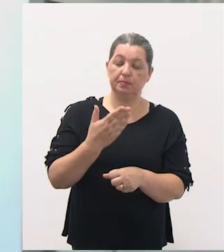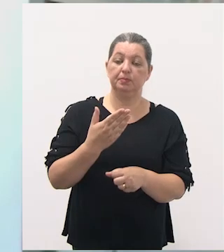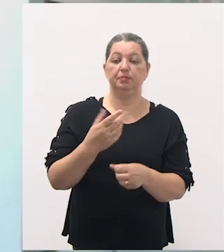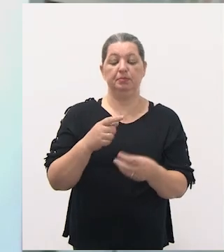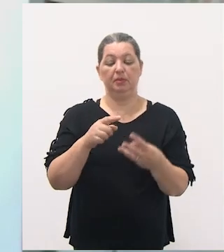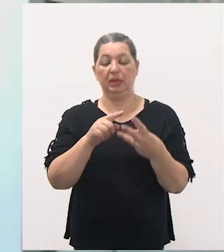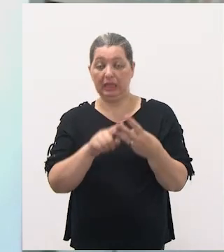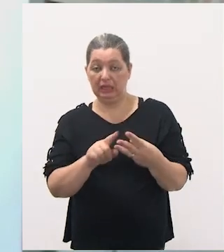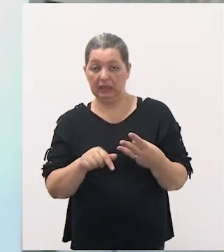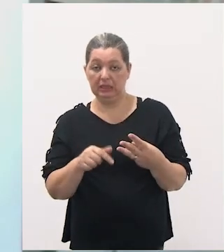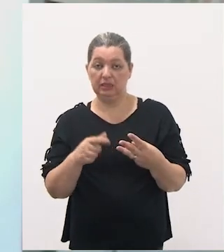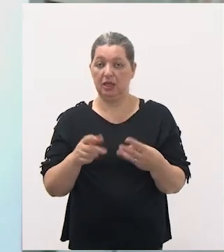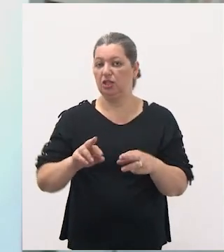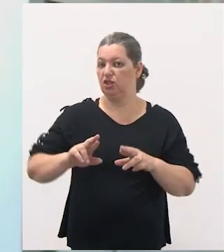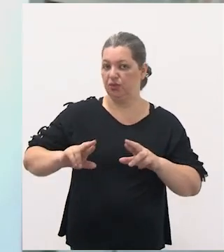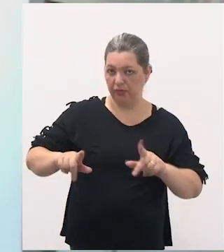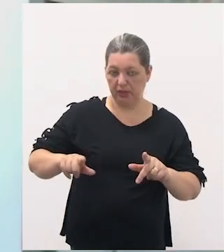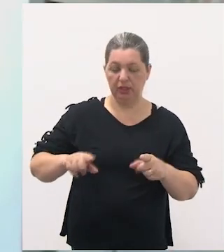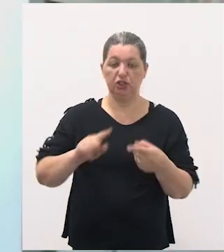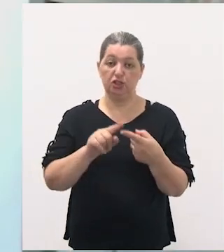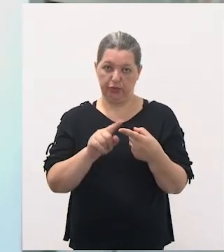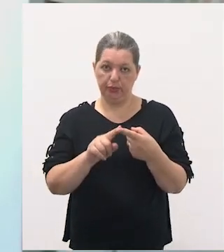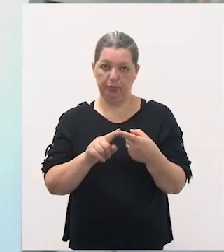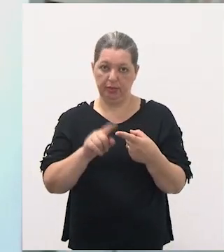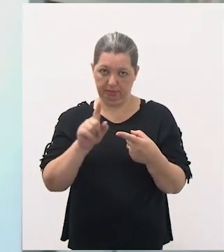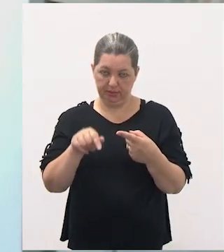exigir 1. Então, o nível é mais alto.